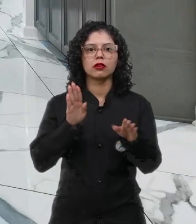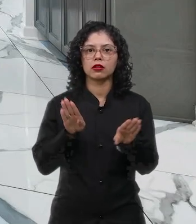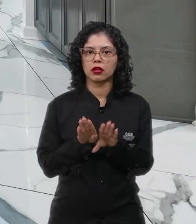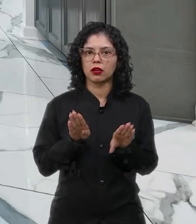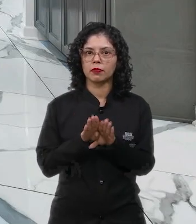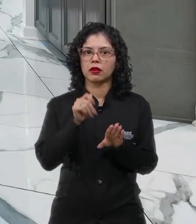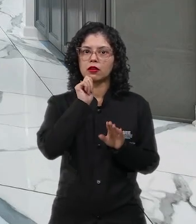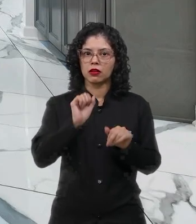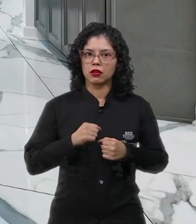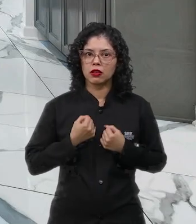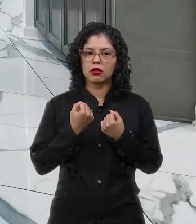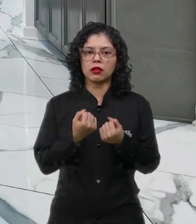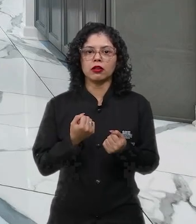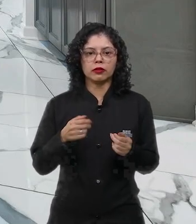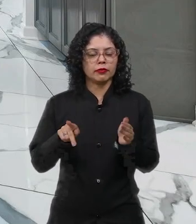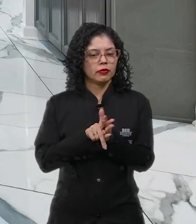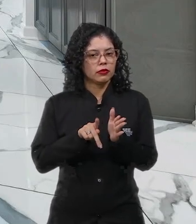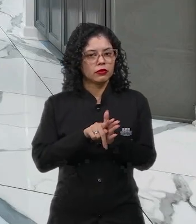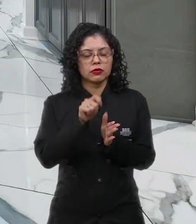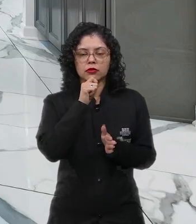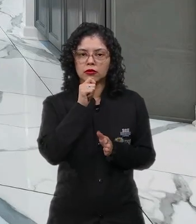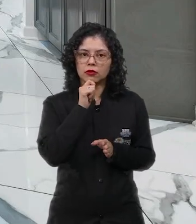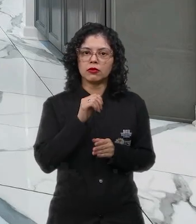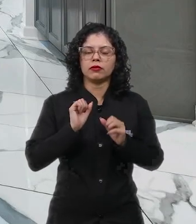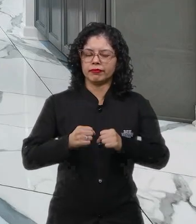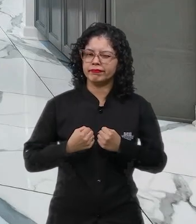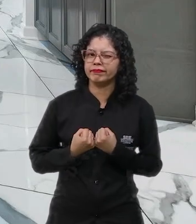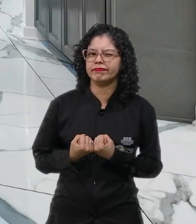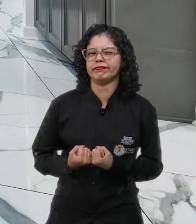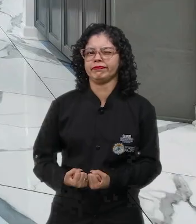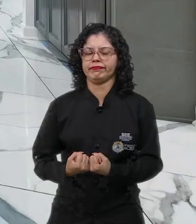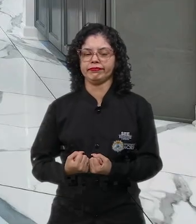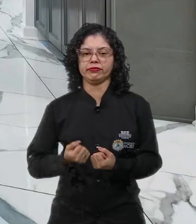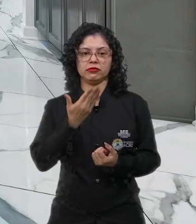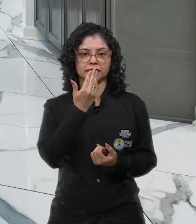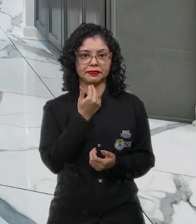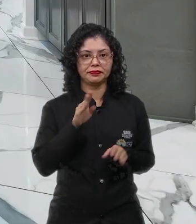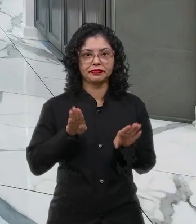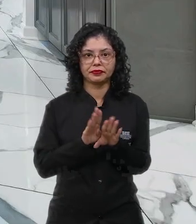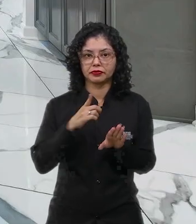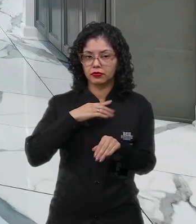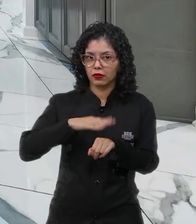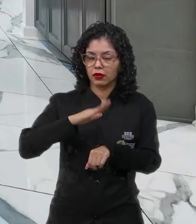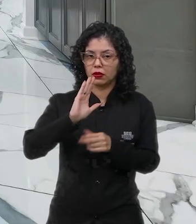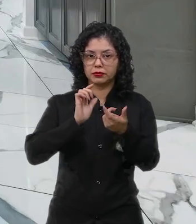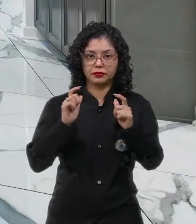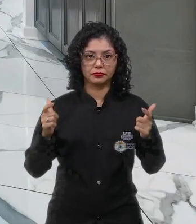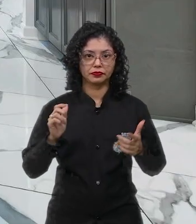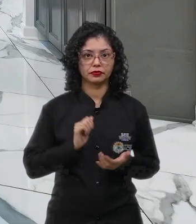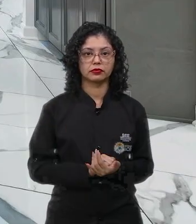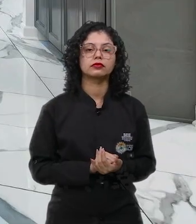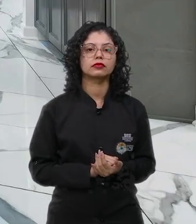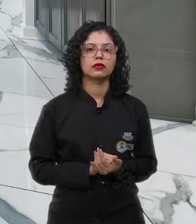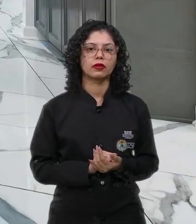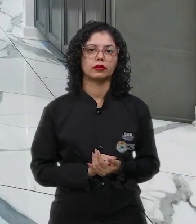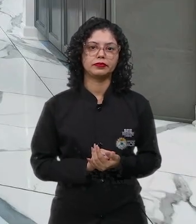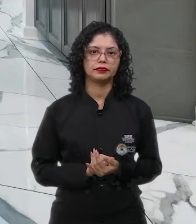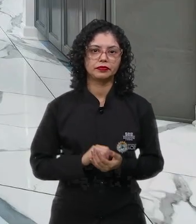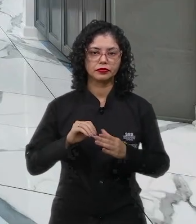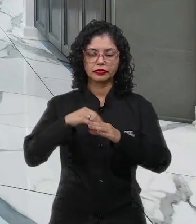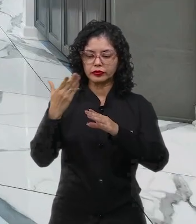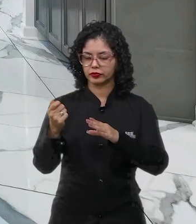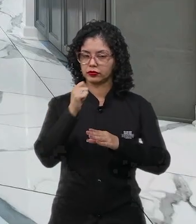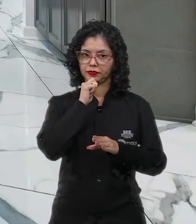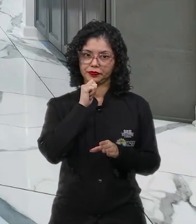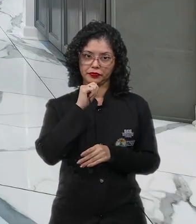dando ali suporte para colocar panelas pesadas, por exemplo, ali, algumas comidas que tenham um peso um pouco maior. E a carcaça externa